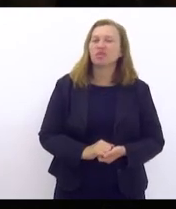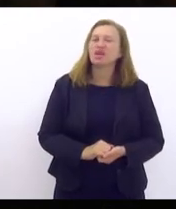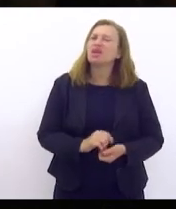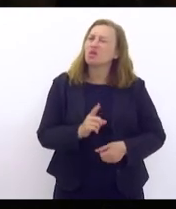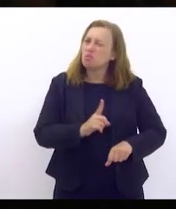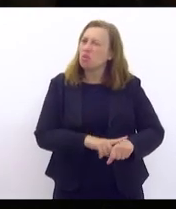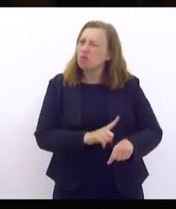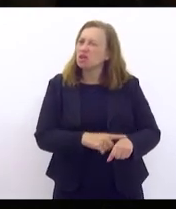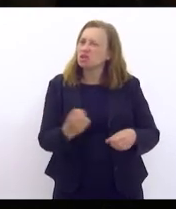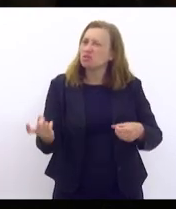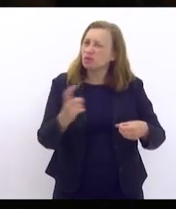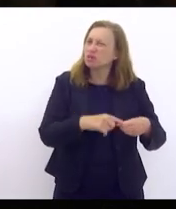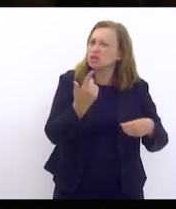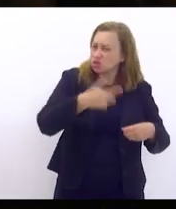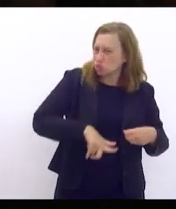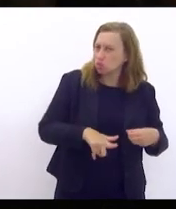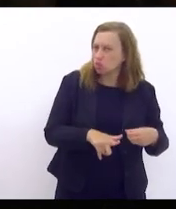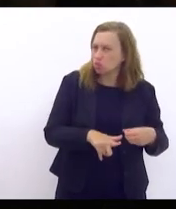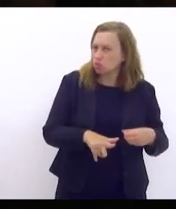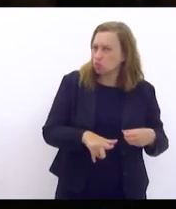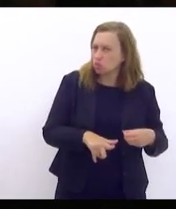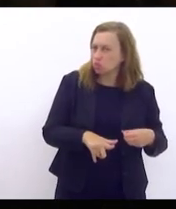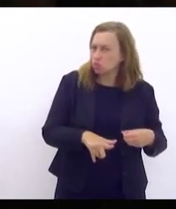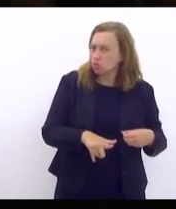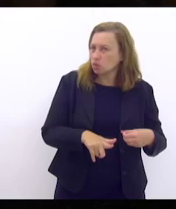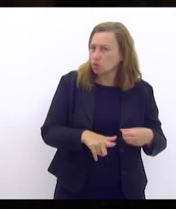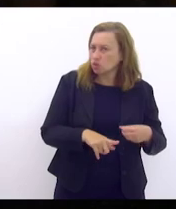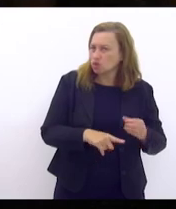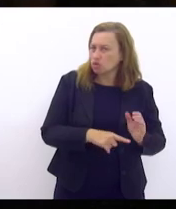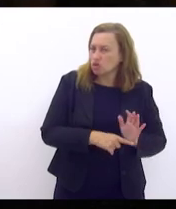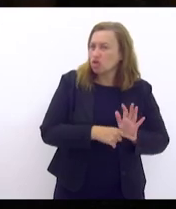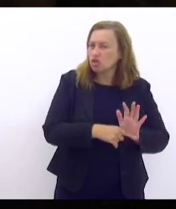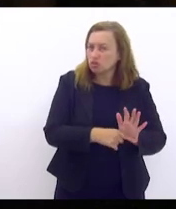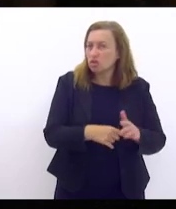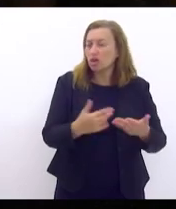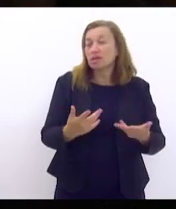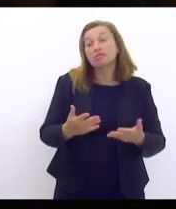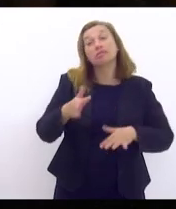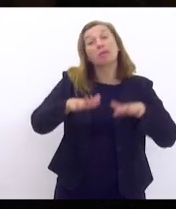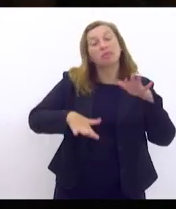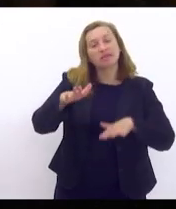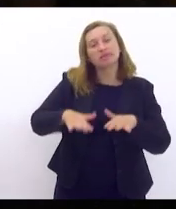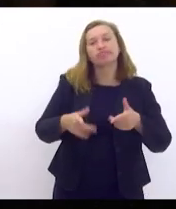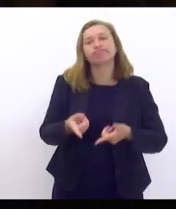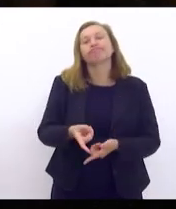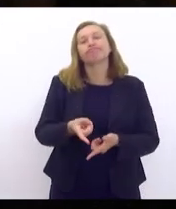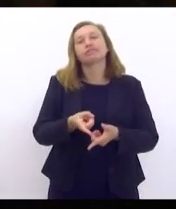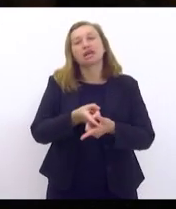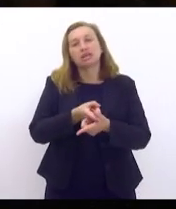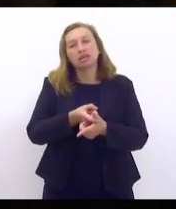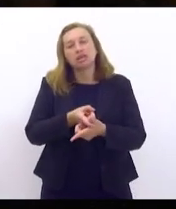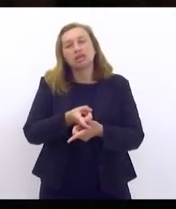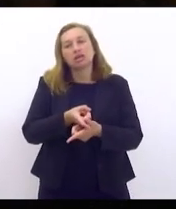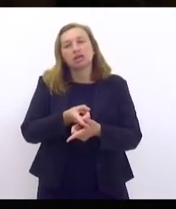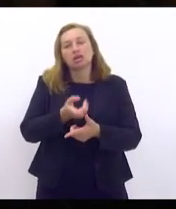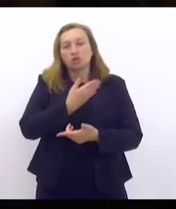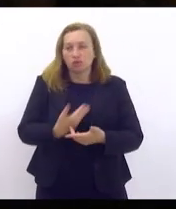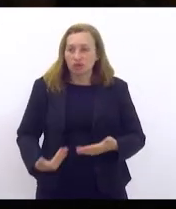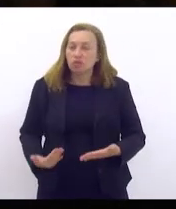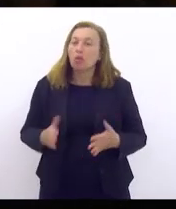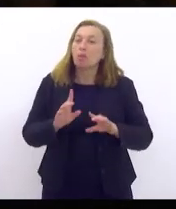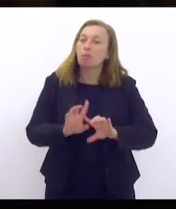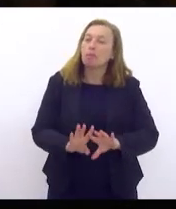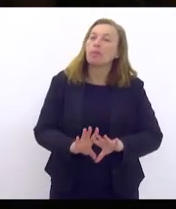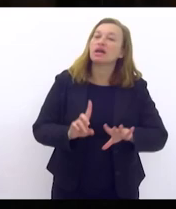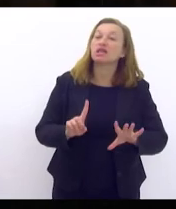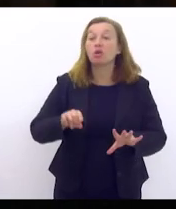não era hora de ter outro me pergunta depende do Governador bom mas ainda